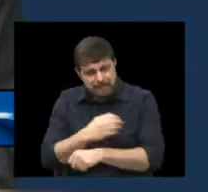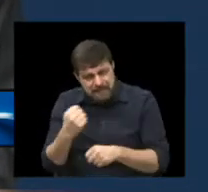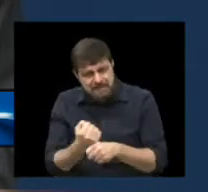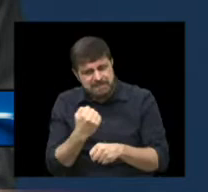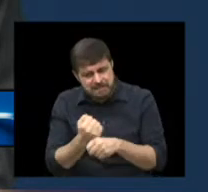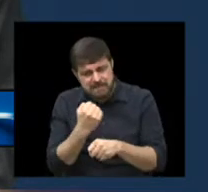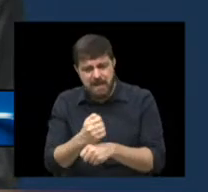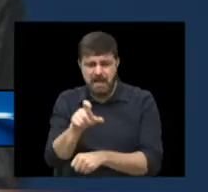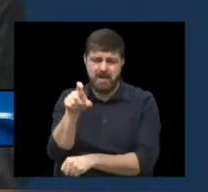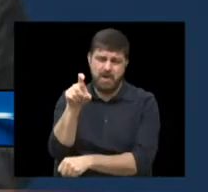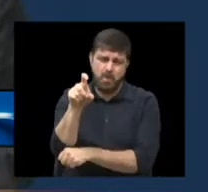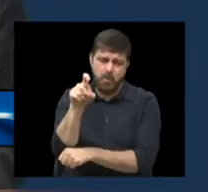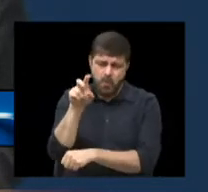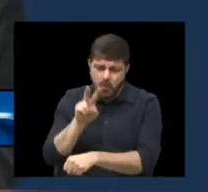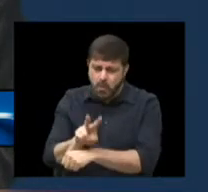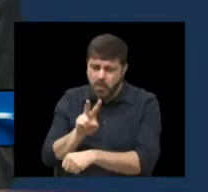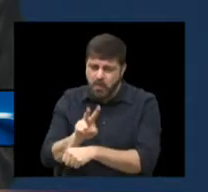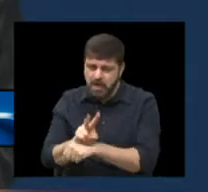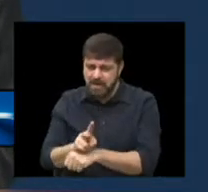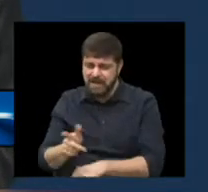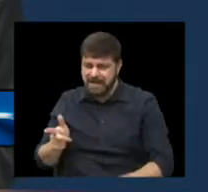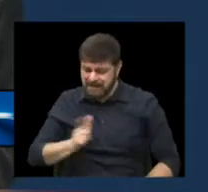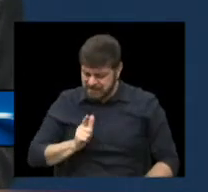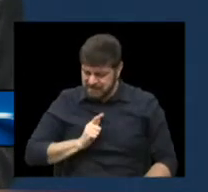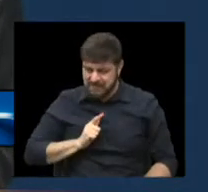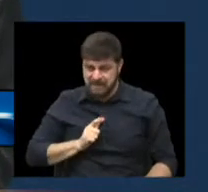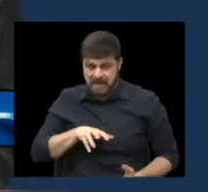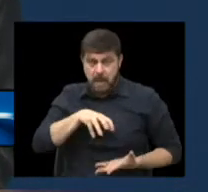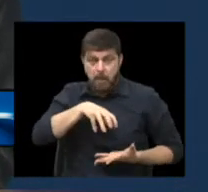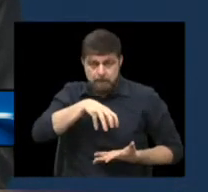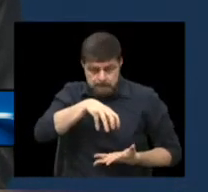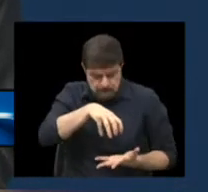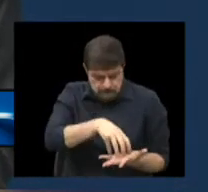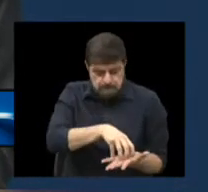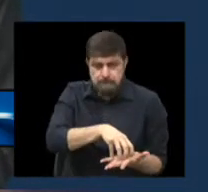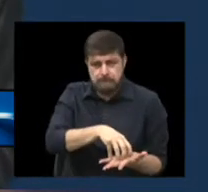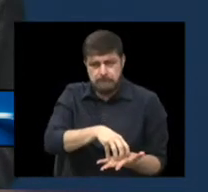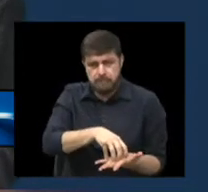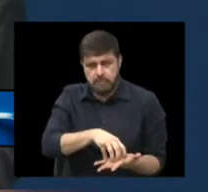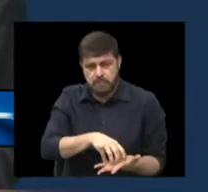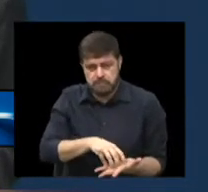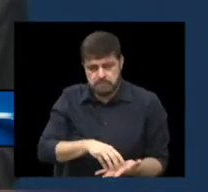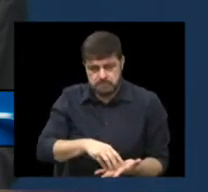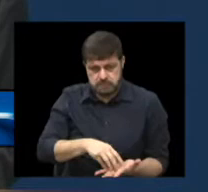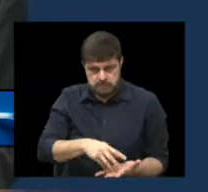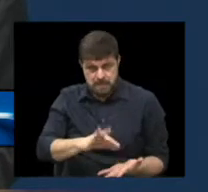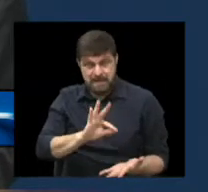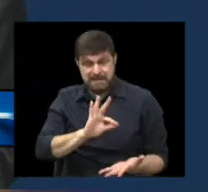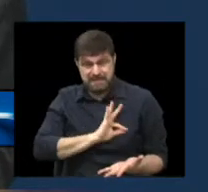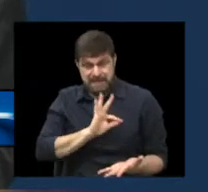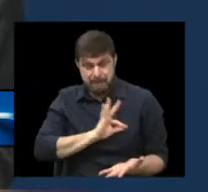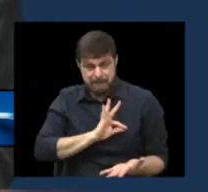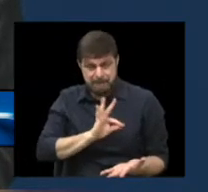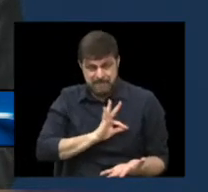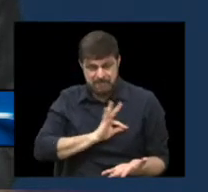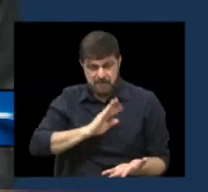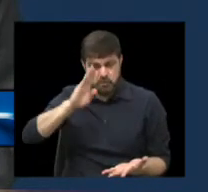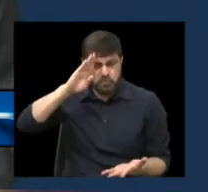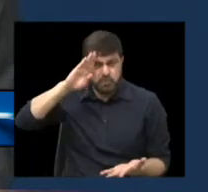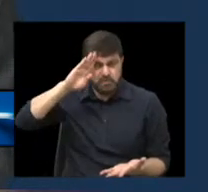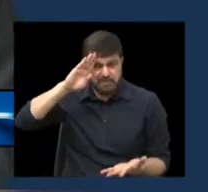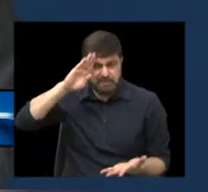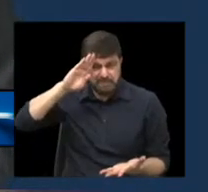centro de convivência e crie naquele espaço um posto avançado da prefeitura, em especial uma base modelo da